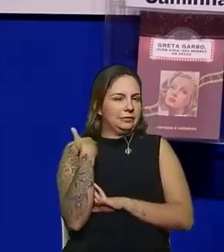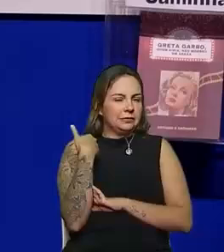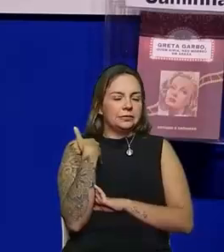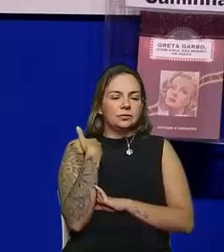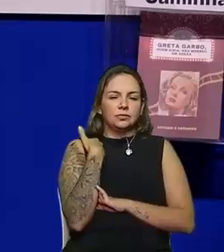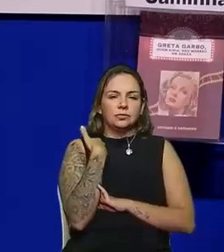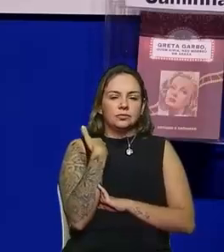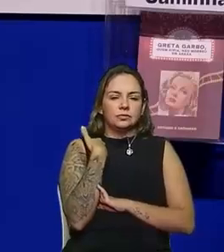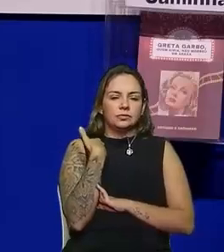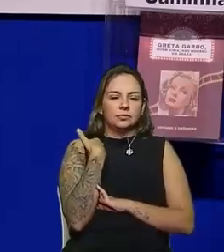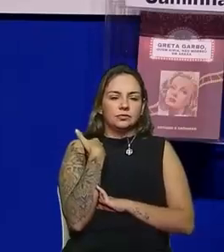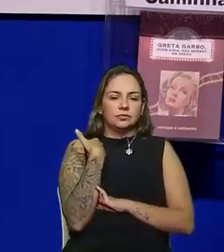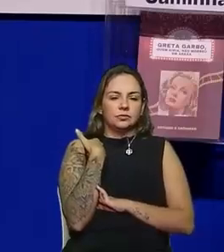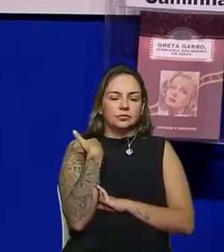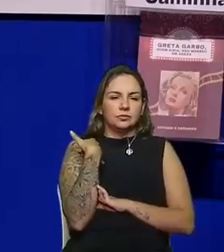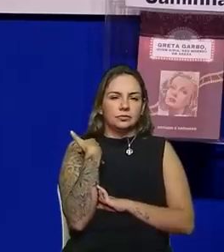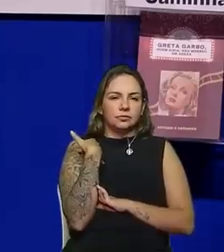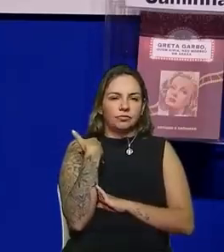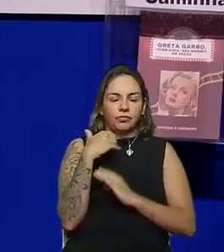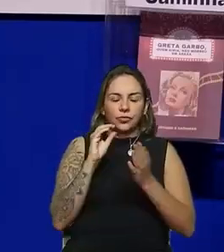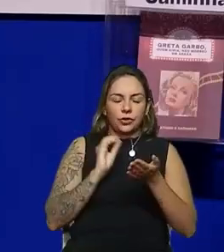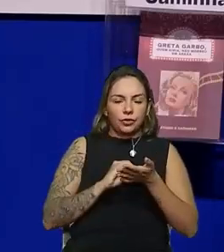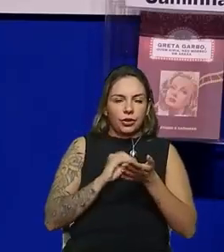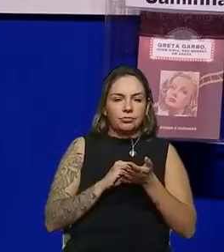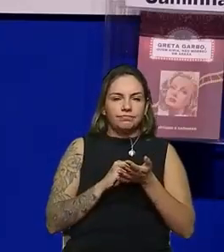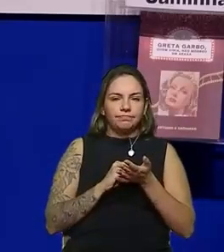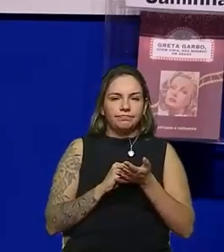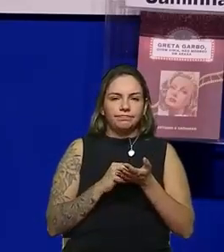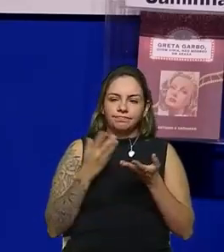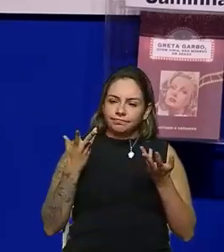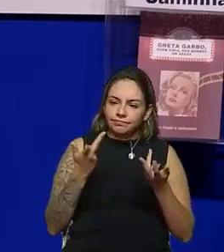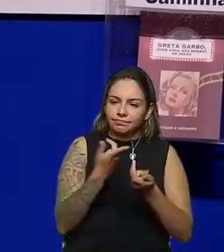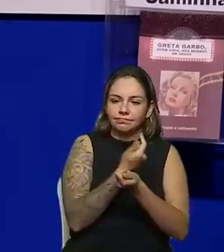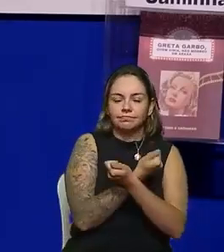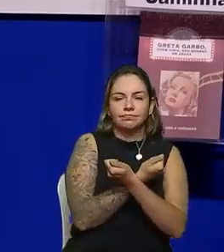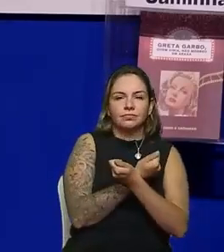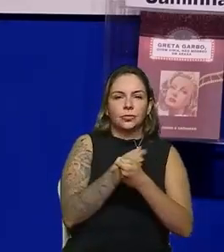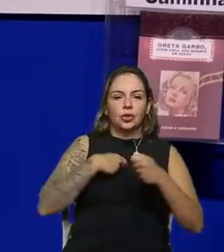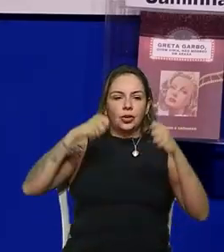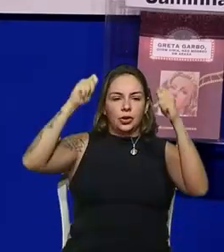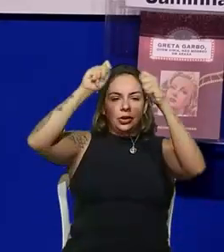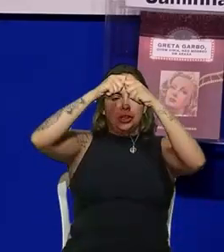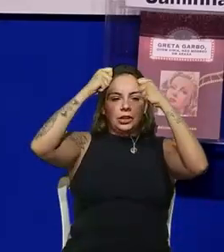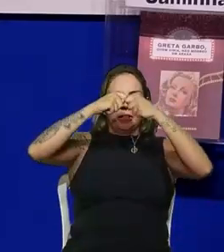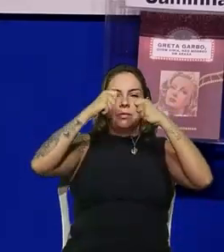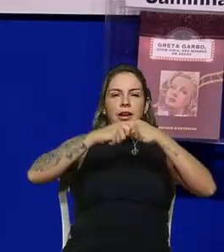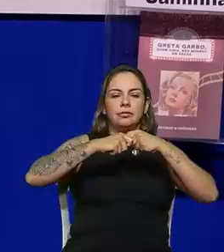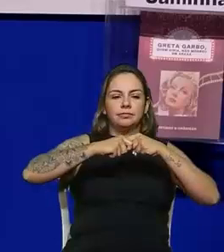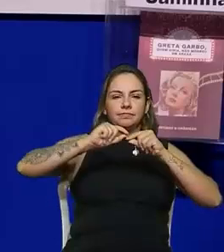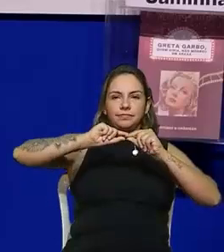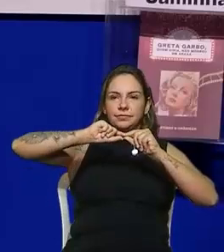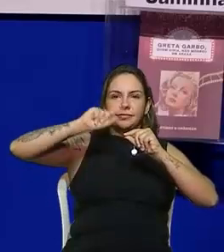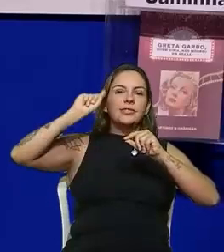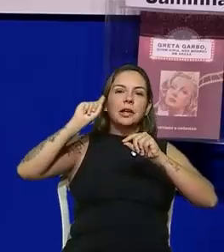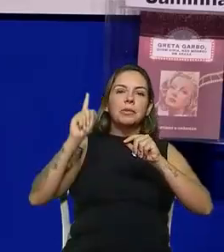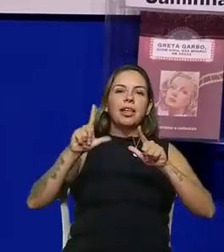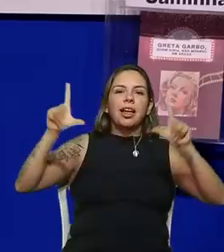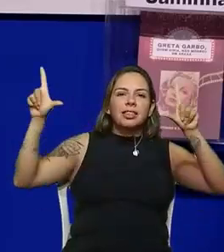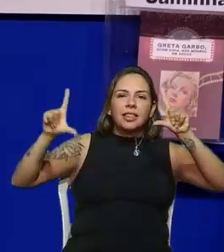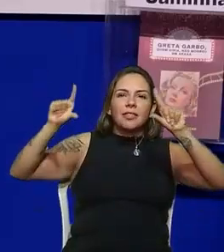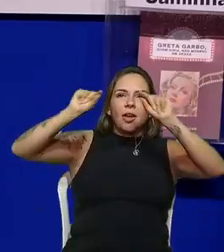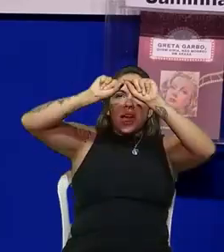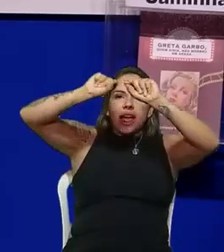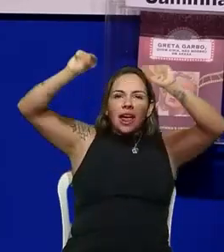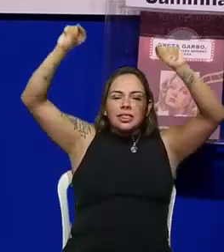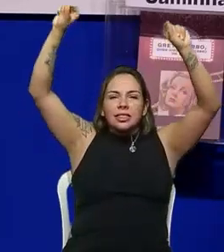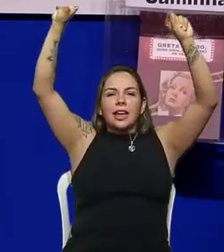anos, que por falta de habilidade manual, eu quebrava as antenas, essas antenas de televisão ou de rádio